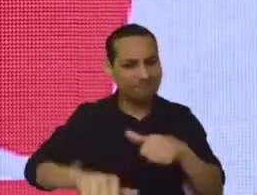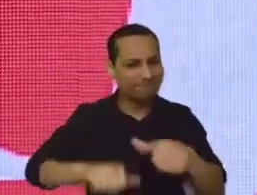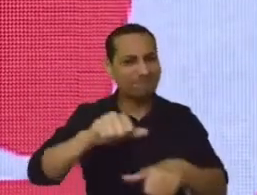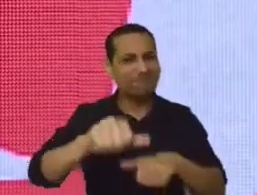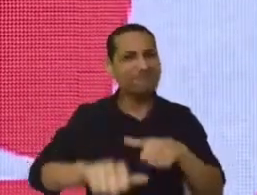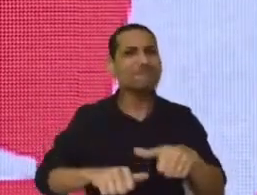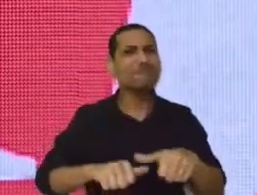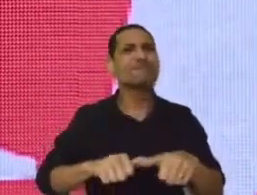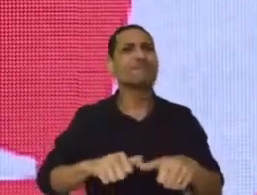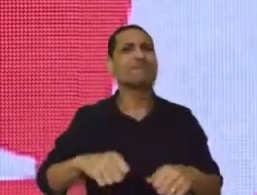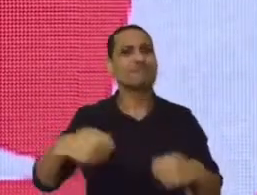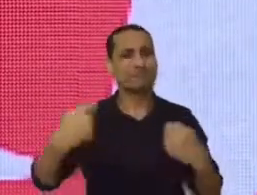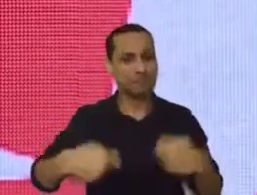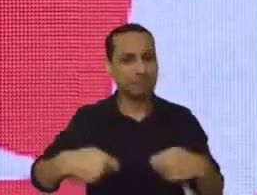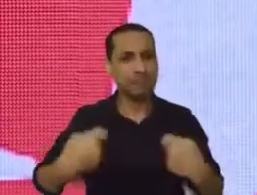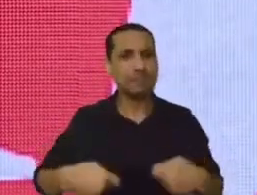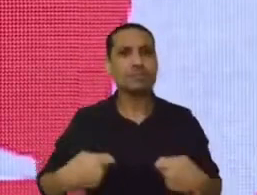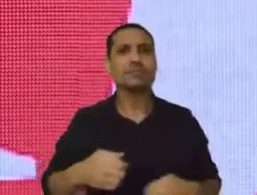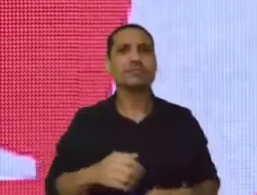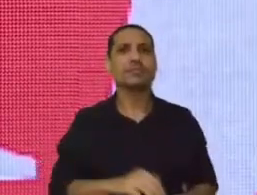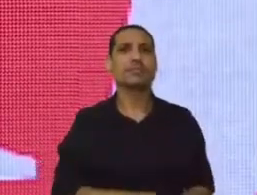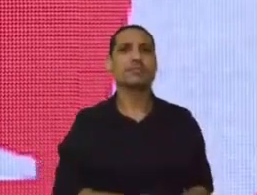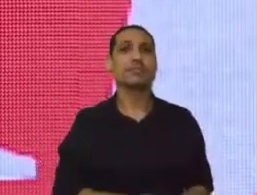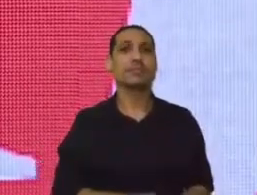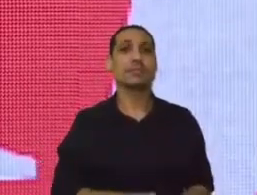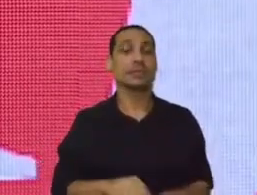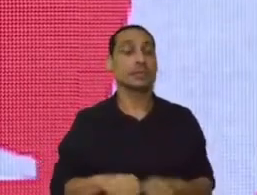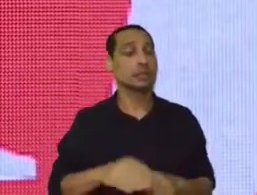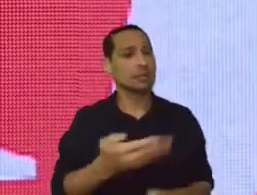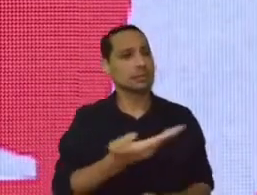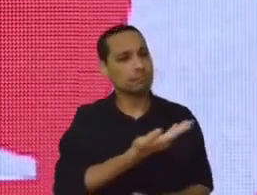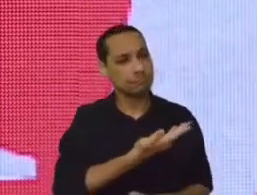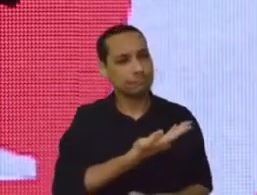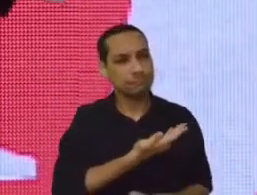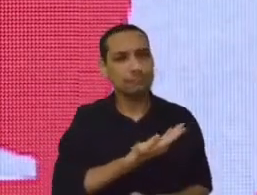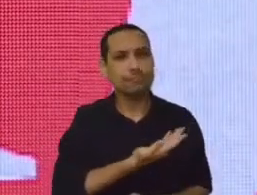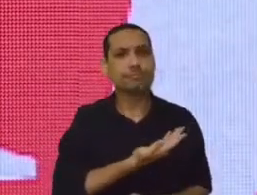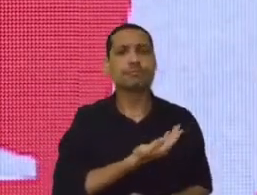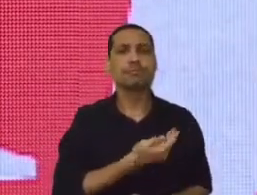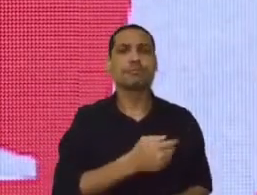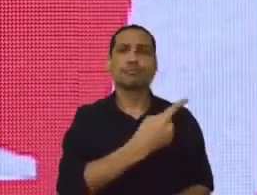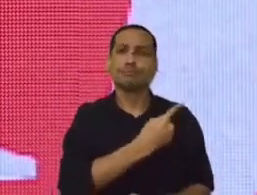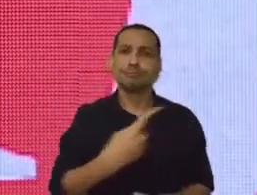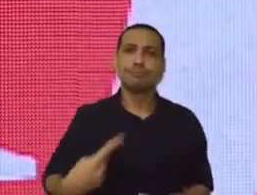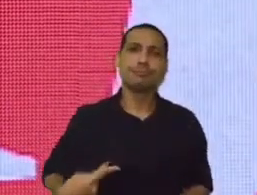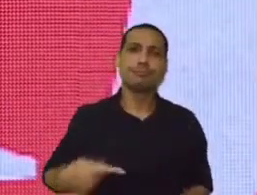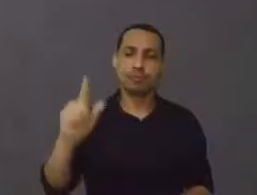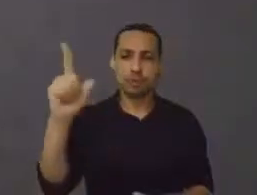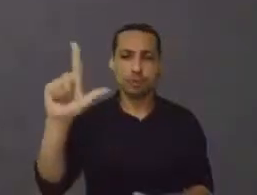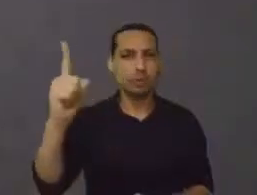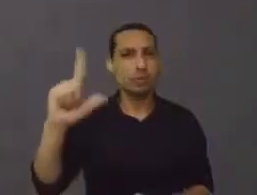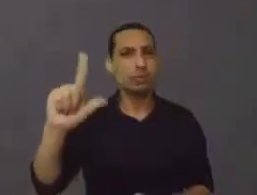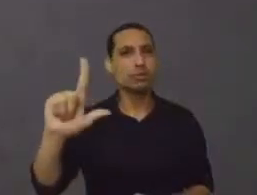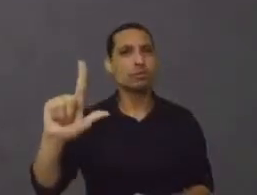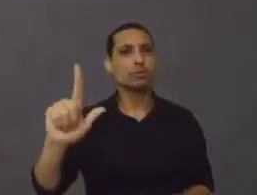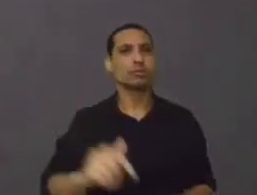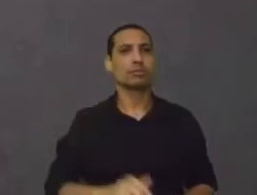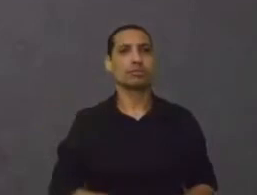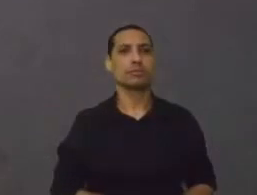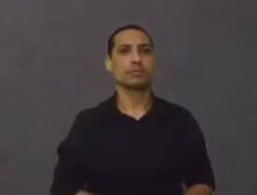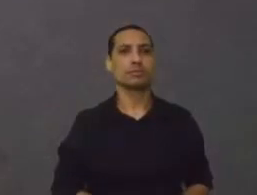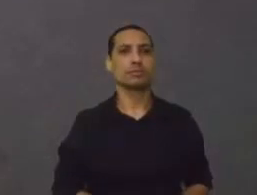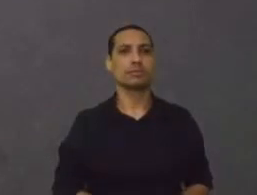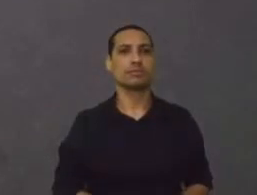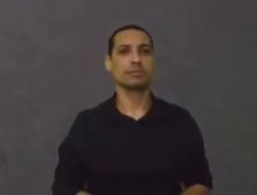necessária. E o nosso querido companheiro presidente Lula, que vai falar daqui a pouco, queria chamar a companheira Carmen aqui, inclusive, para fazer uma homenagem ao